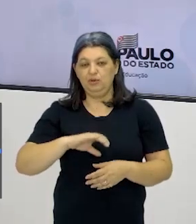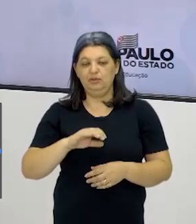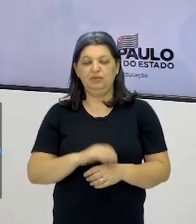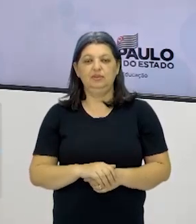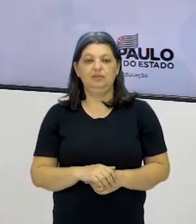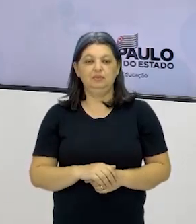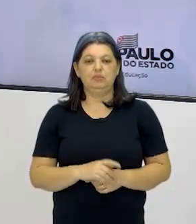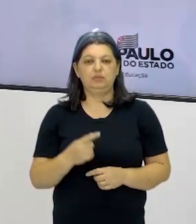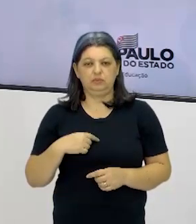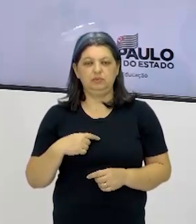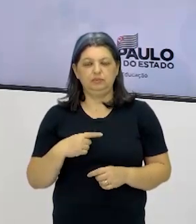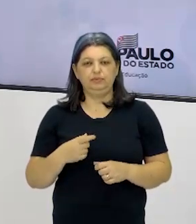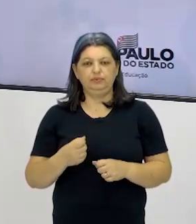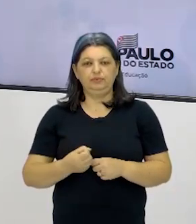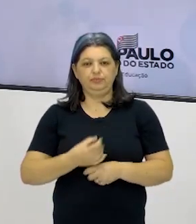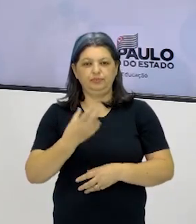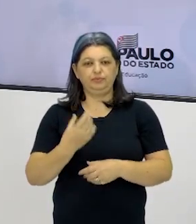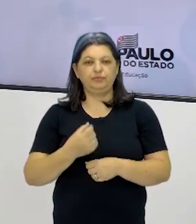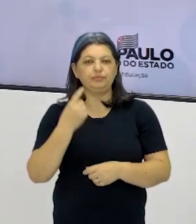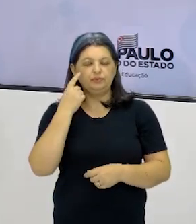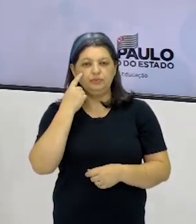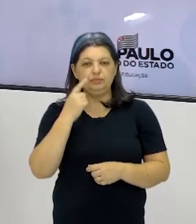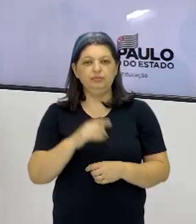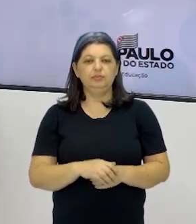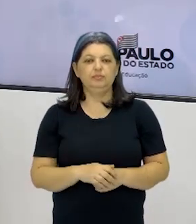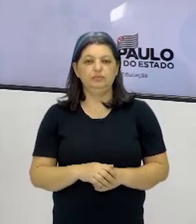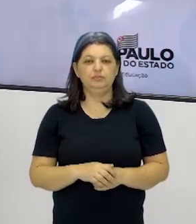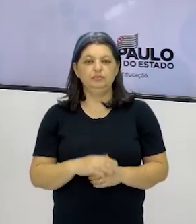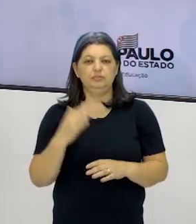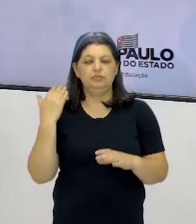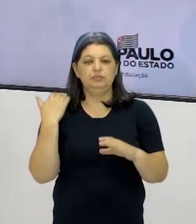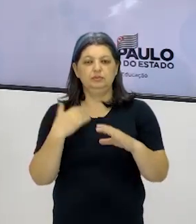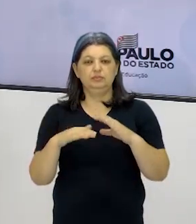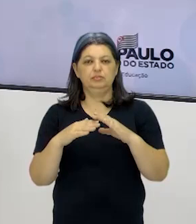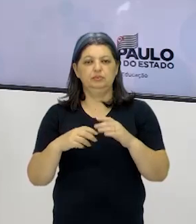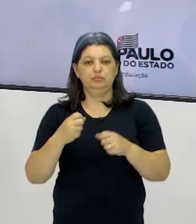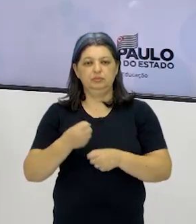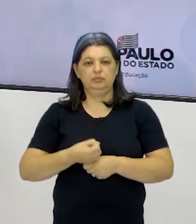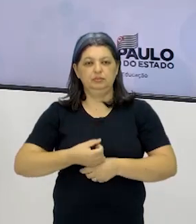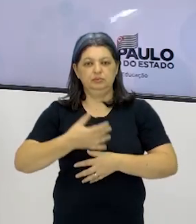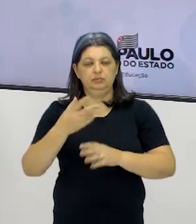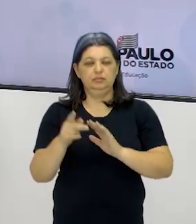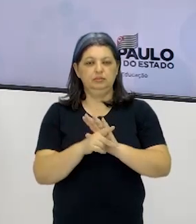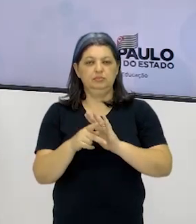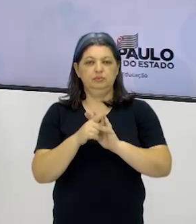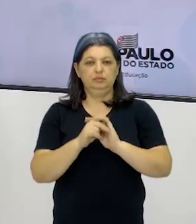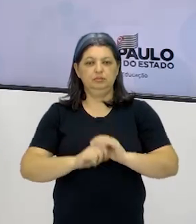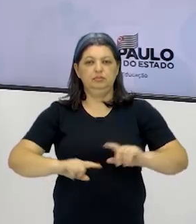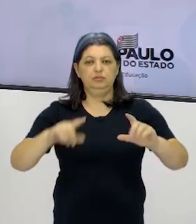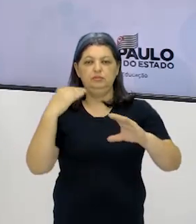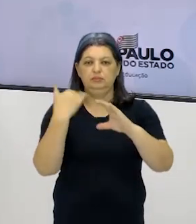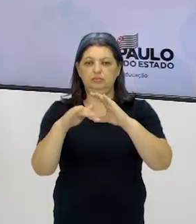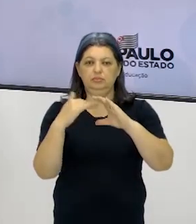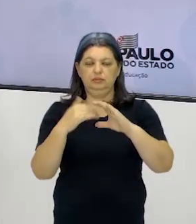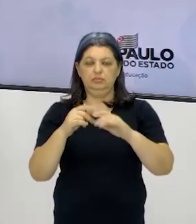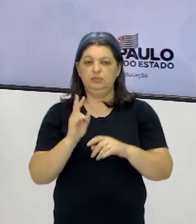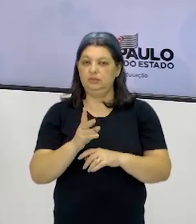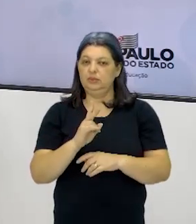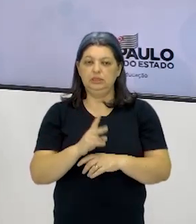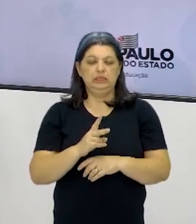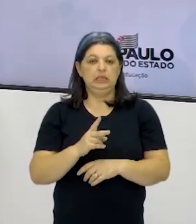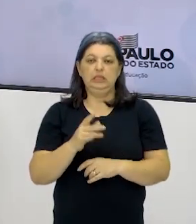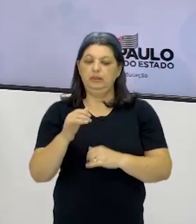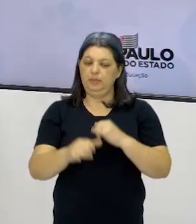pouco atualizando meus status aqui. Eu estava enviando subindo uma imagem, enviando uma mensagem, porque eu sou desses. Eu passo muito tempo